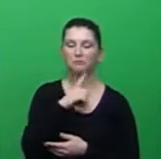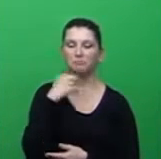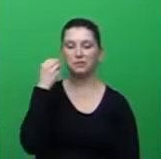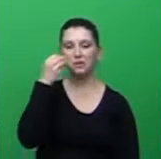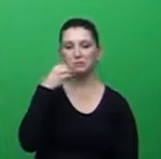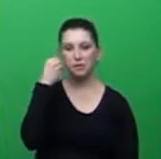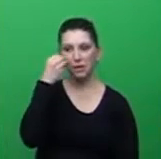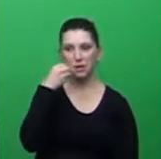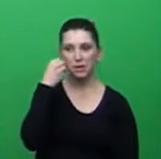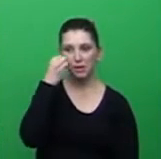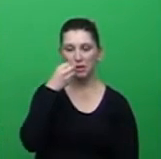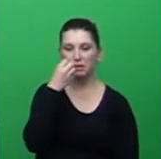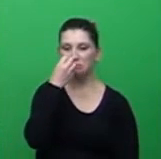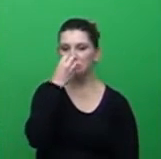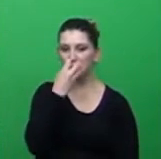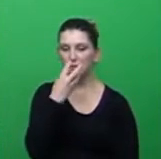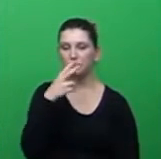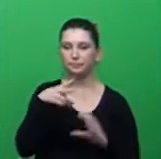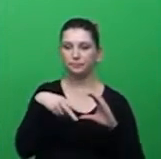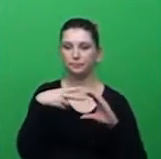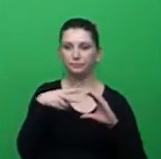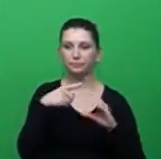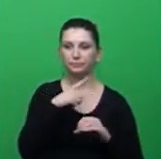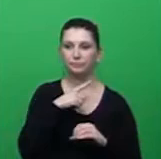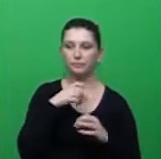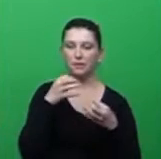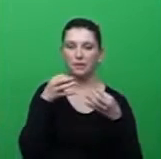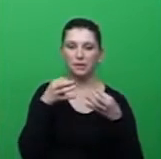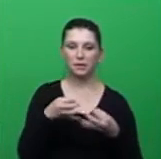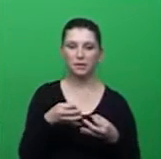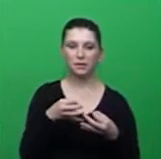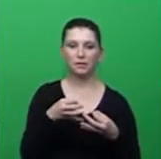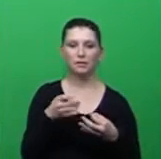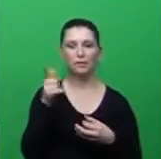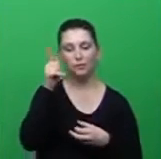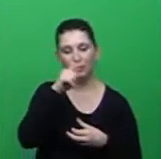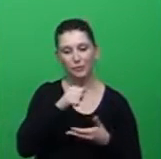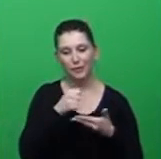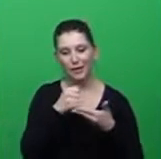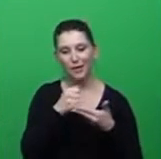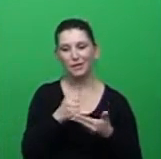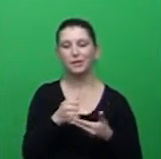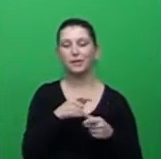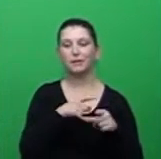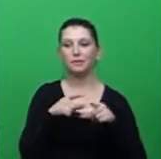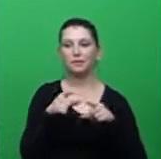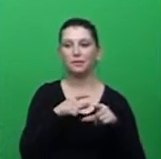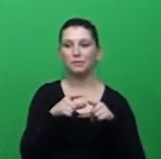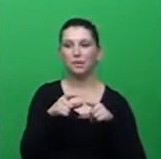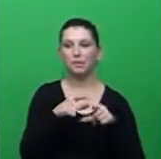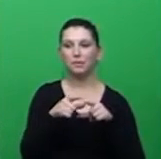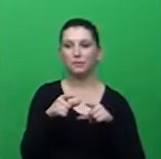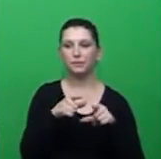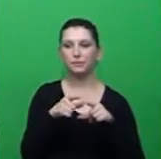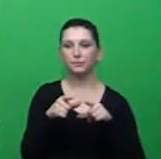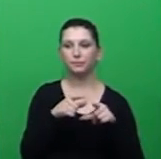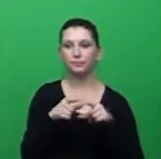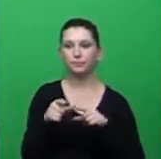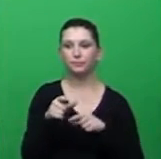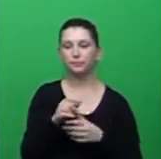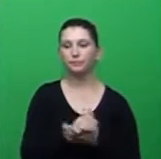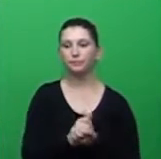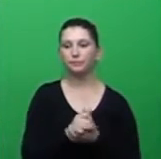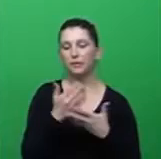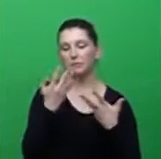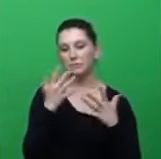no plenário como na casa, e eu tenho certeza que novamente ele vai ajudar muito e acrescentar muito nos trabalhos nossos aqui pela cidade de Criciúma.